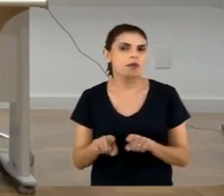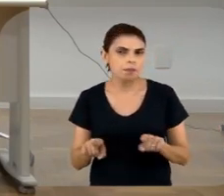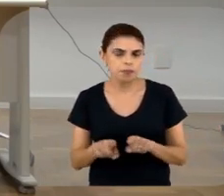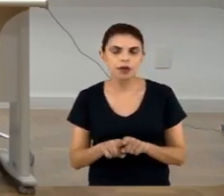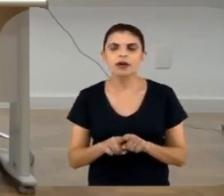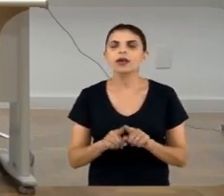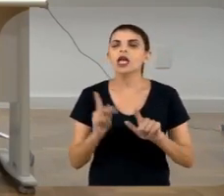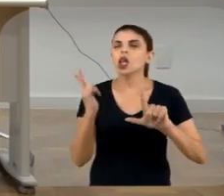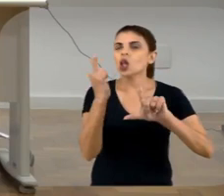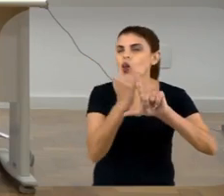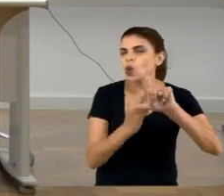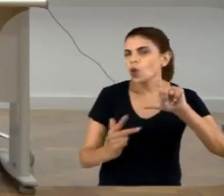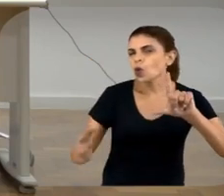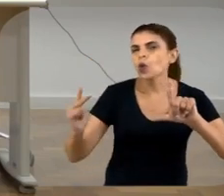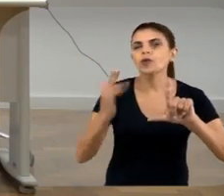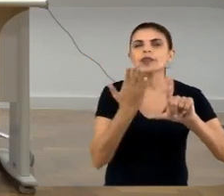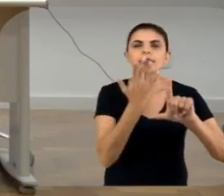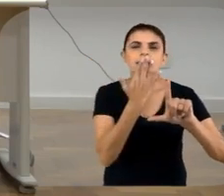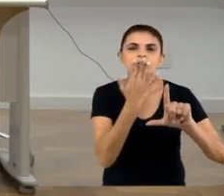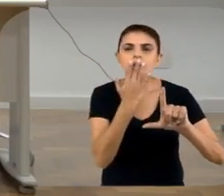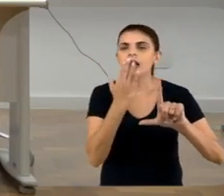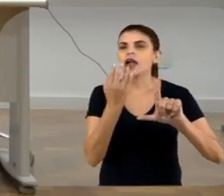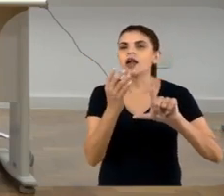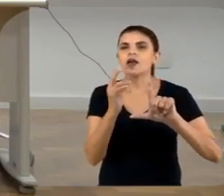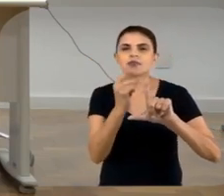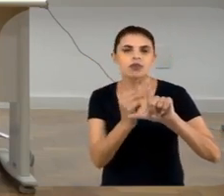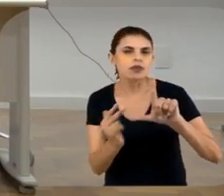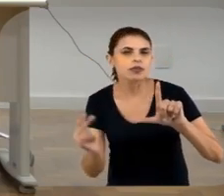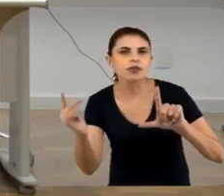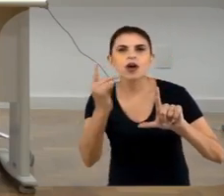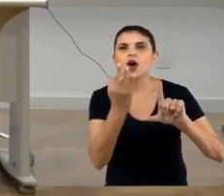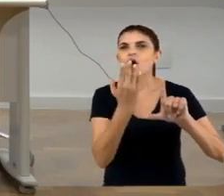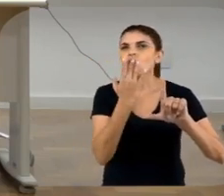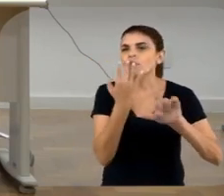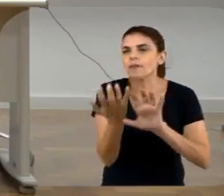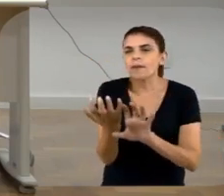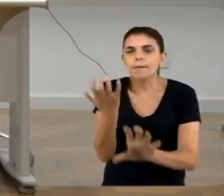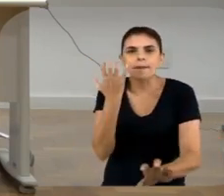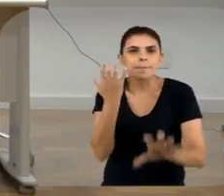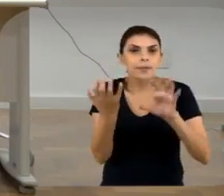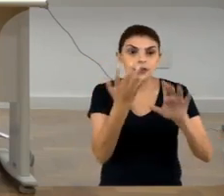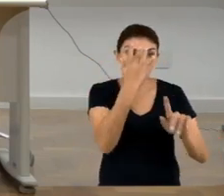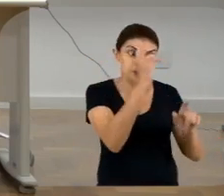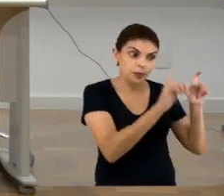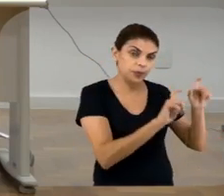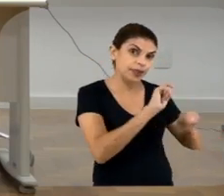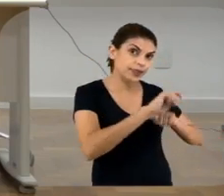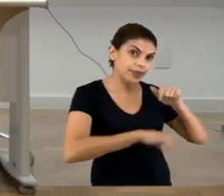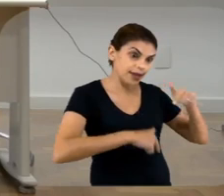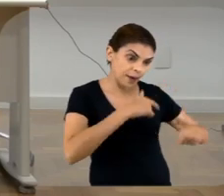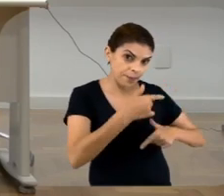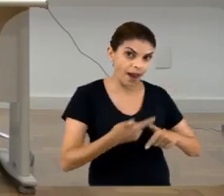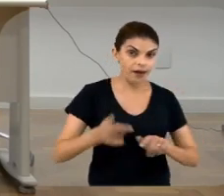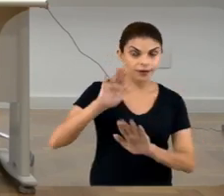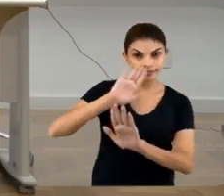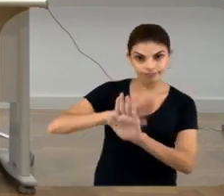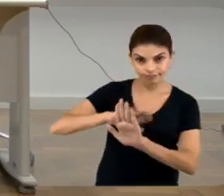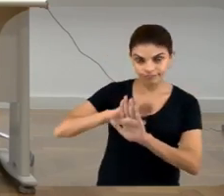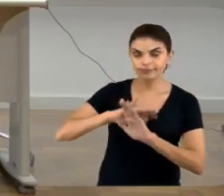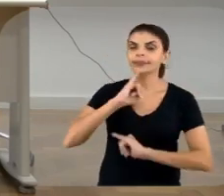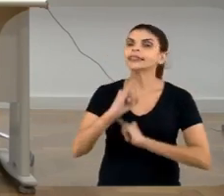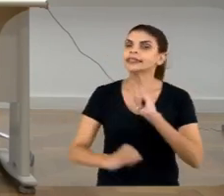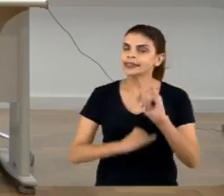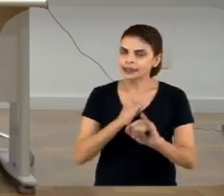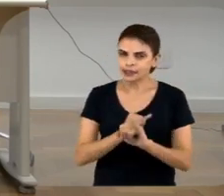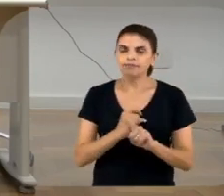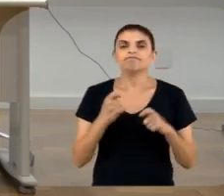bem ilustrativo, vocês podem ver. É, quando eu digo que às vezes envolve até 10 pessoas, é porque é exatamente isso,